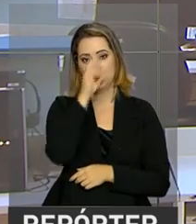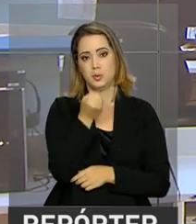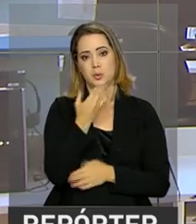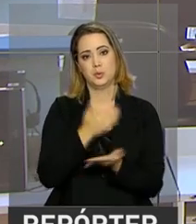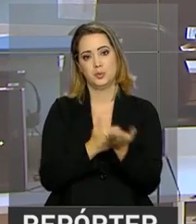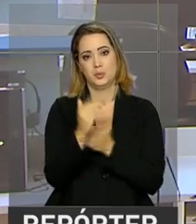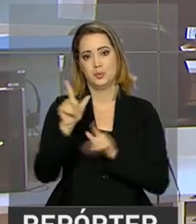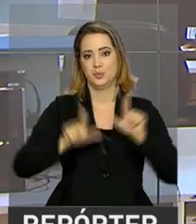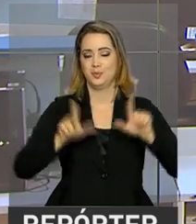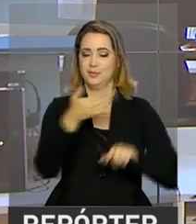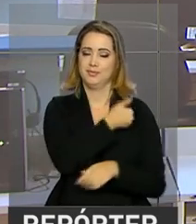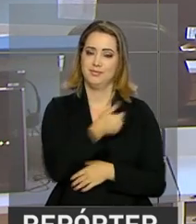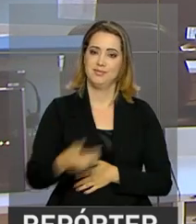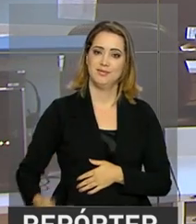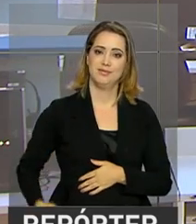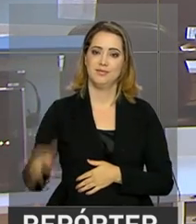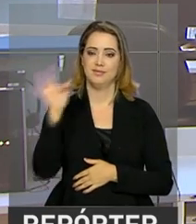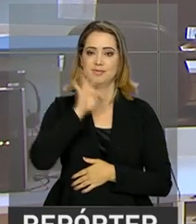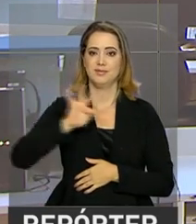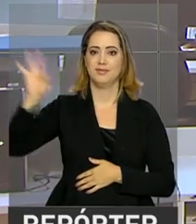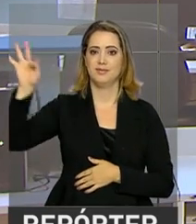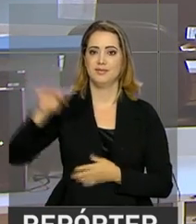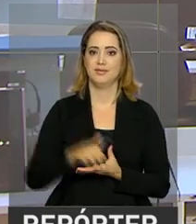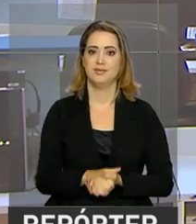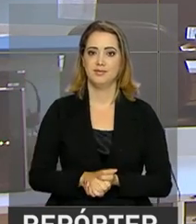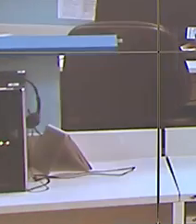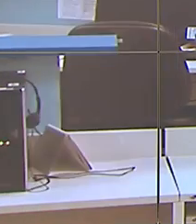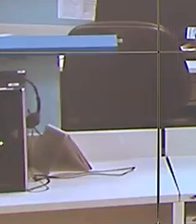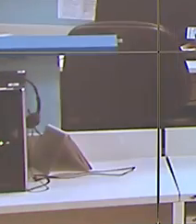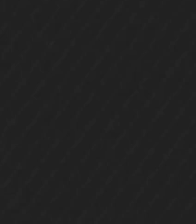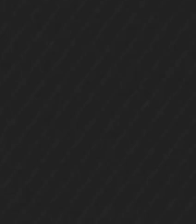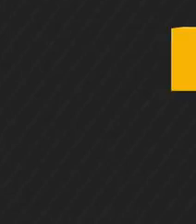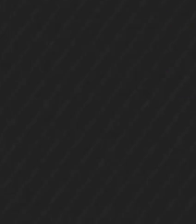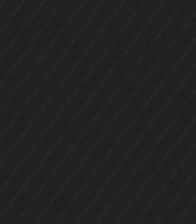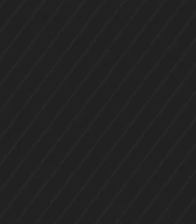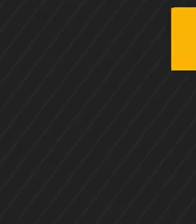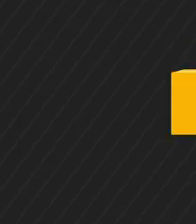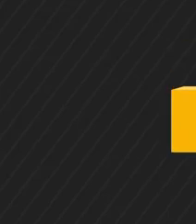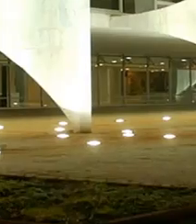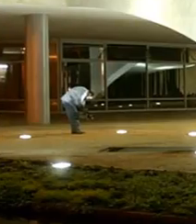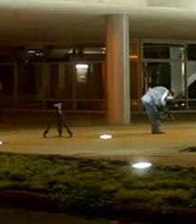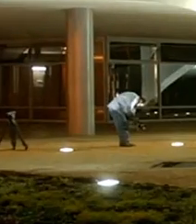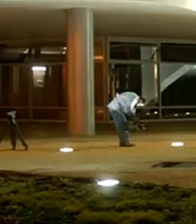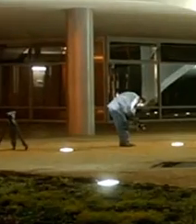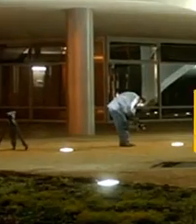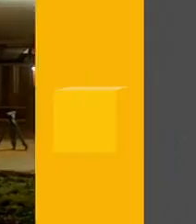com a gente aqui na TV NBR, a TV do Governo Federal.